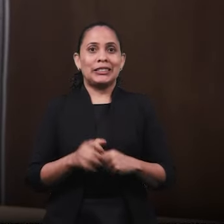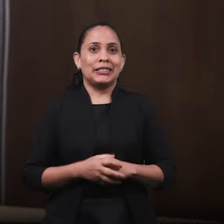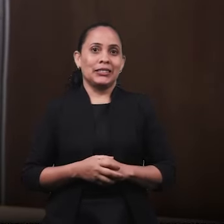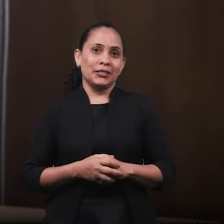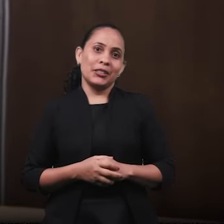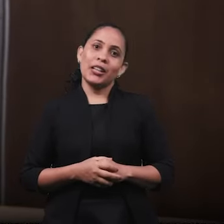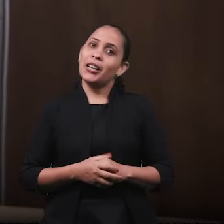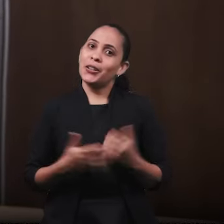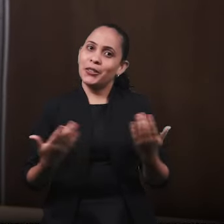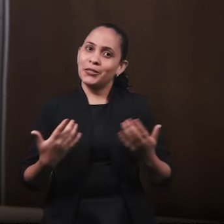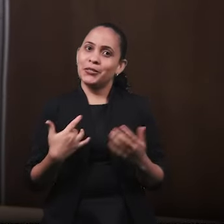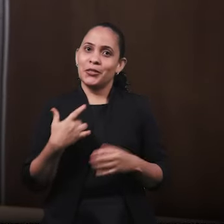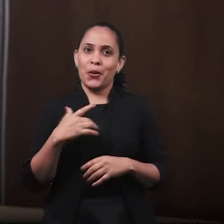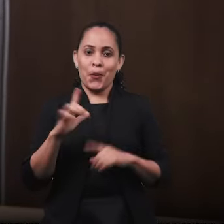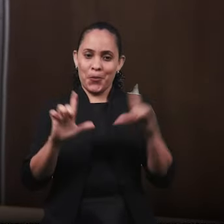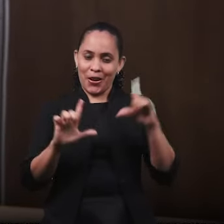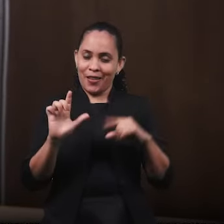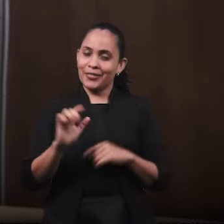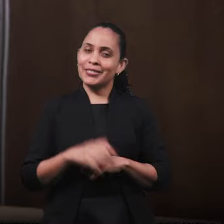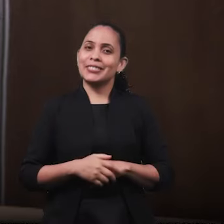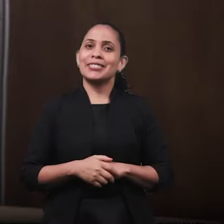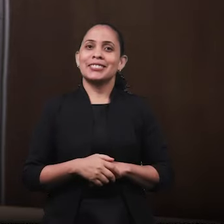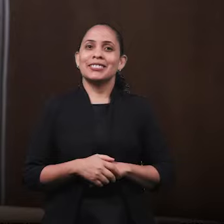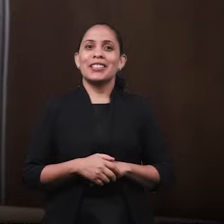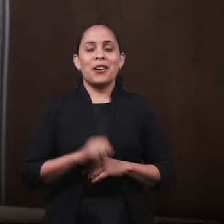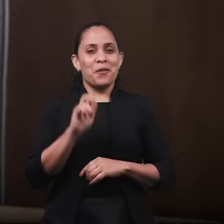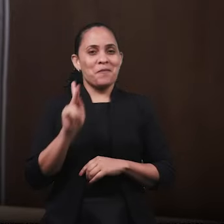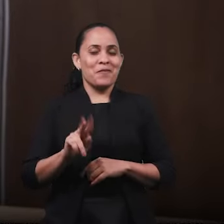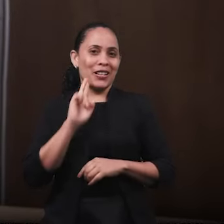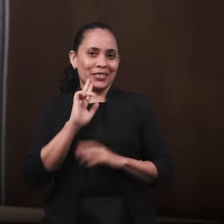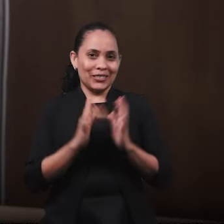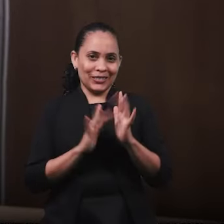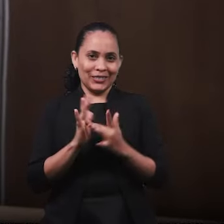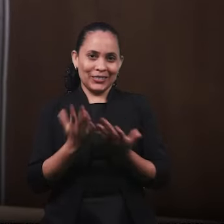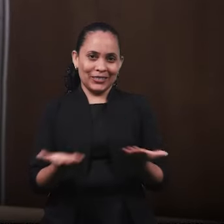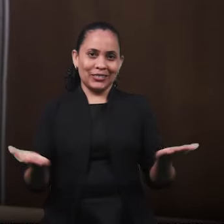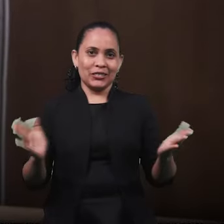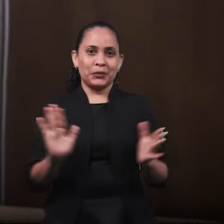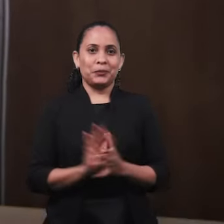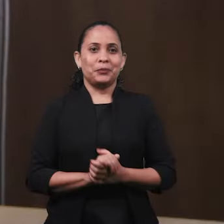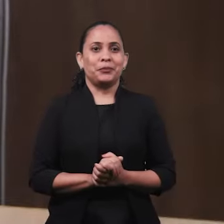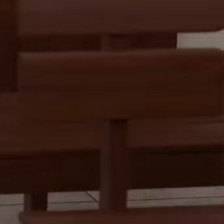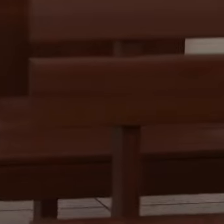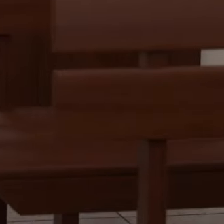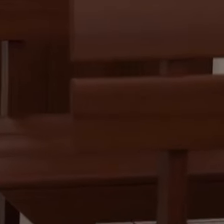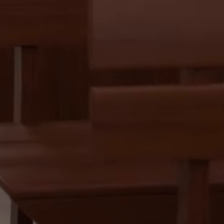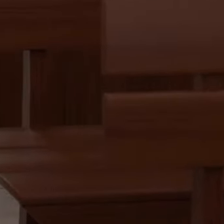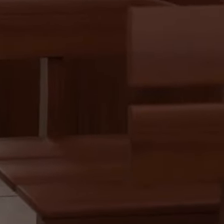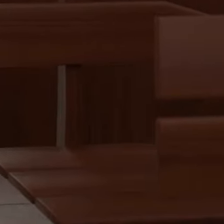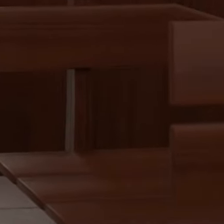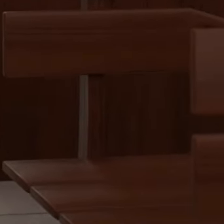conosco e não deixe de assistir o próximo programa, viu? A paz do Senhor a todos.